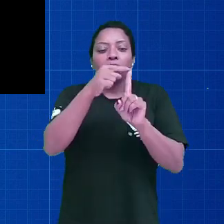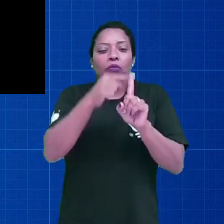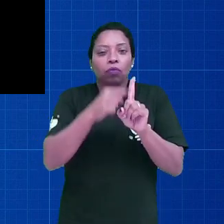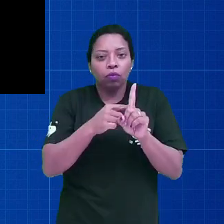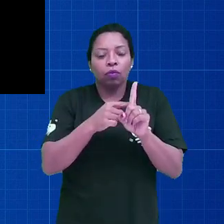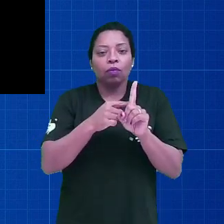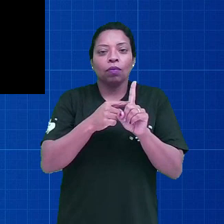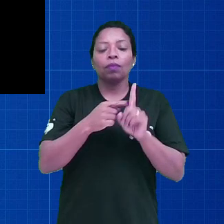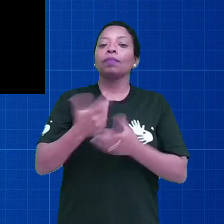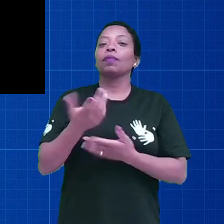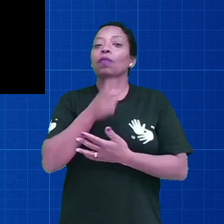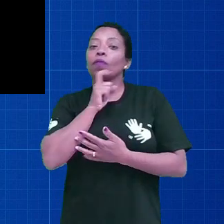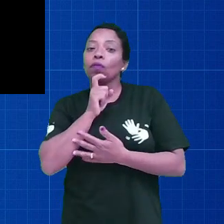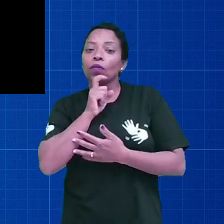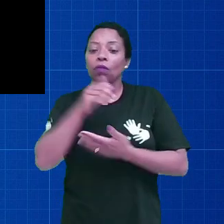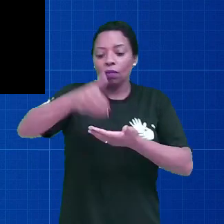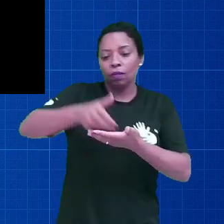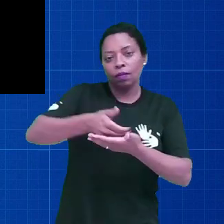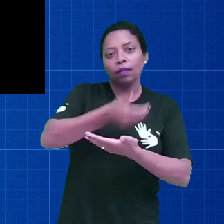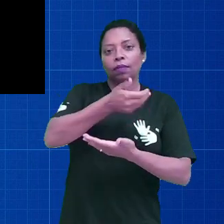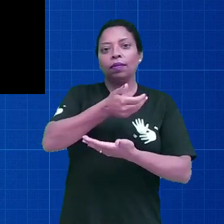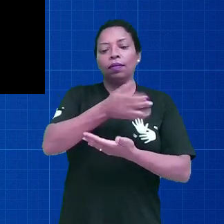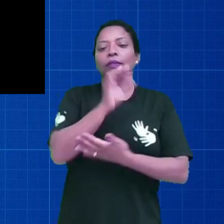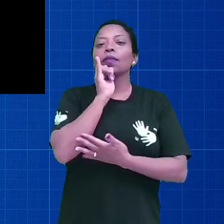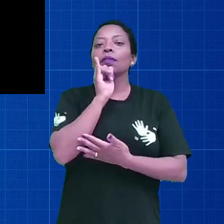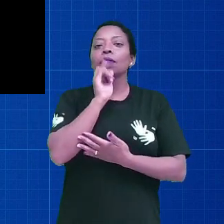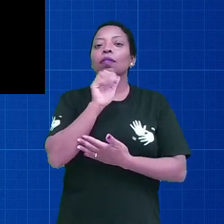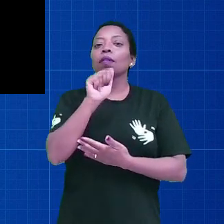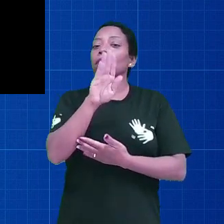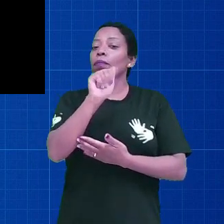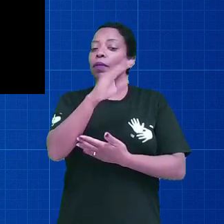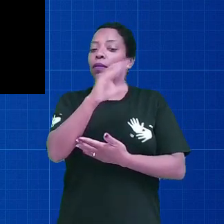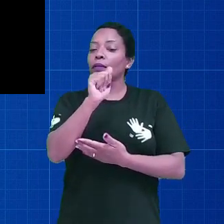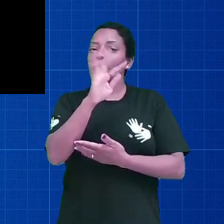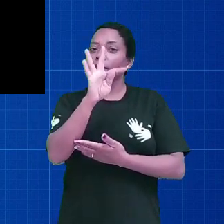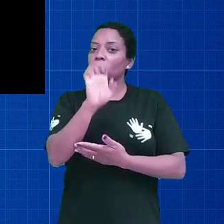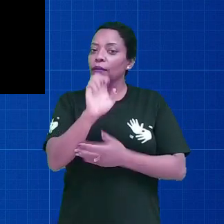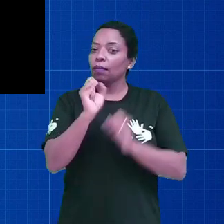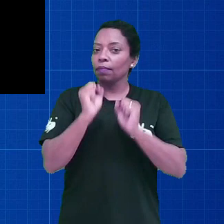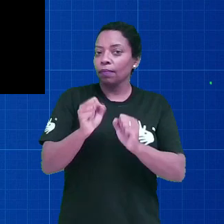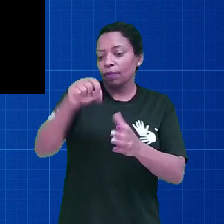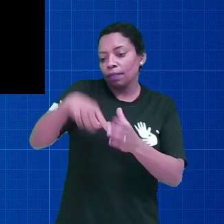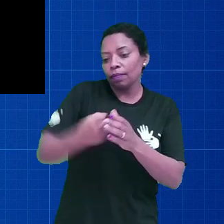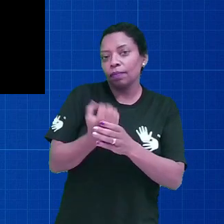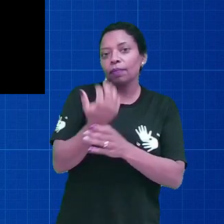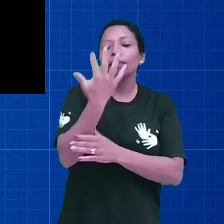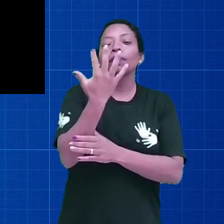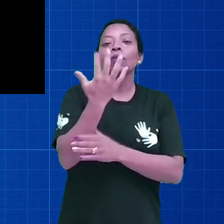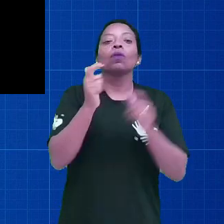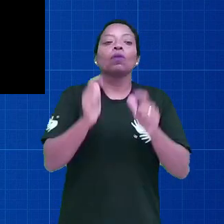abacate, você vê que a região onde ela pode ser plantada, onde ela pode ser cultivada, é uma região